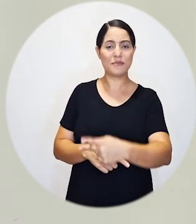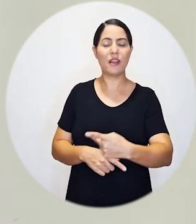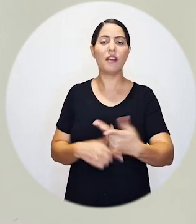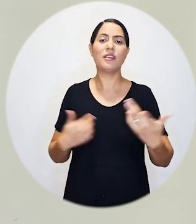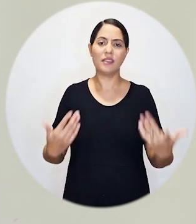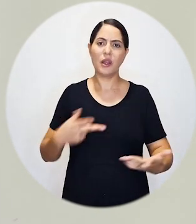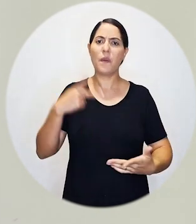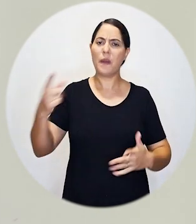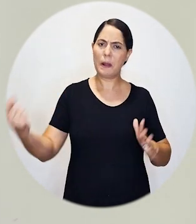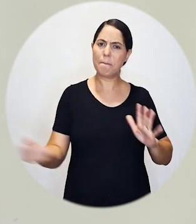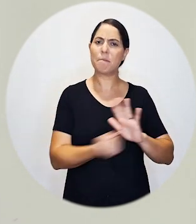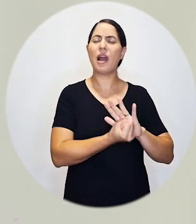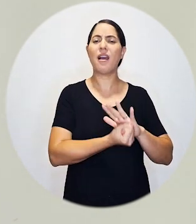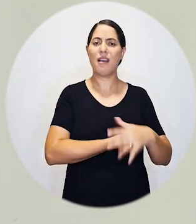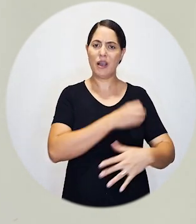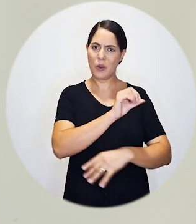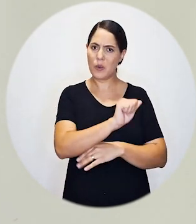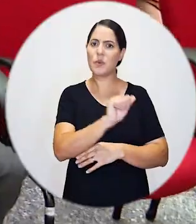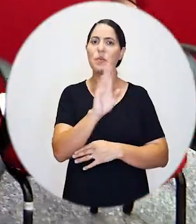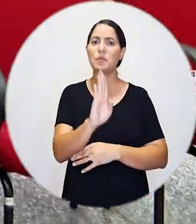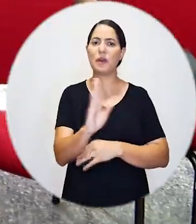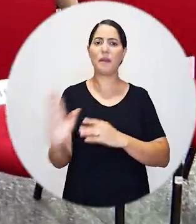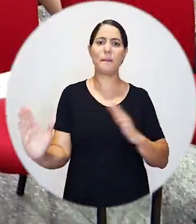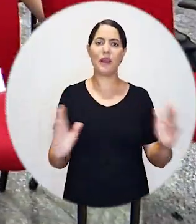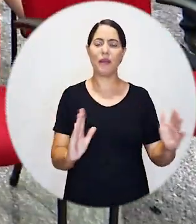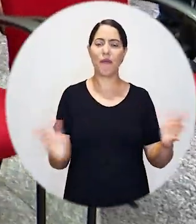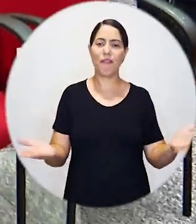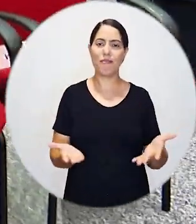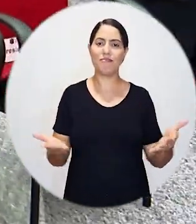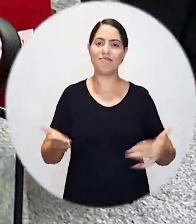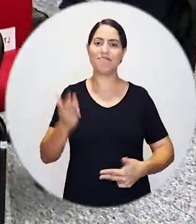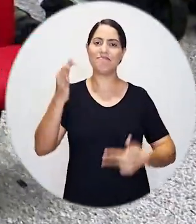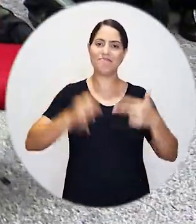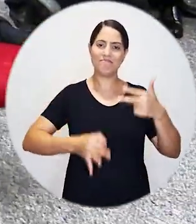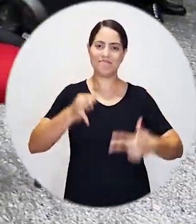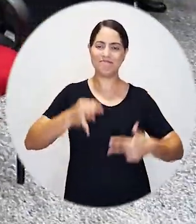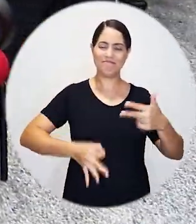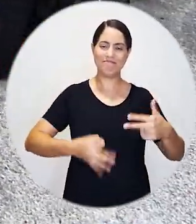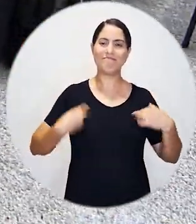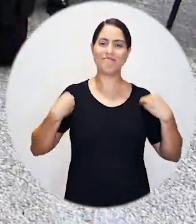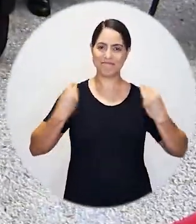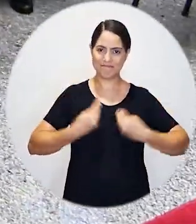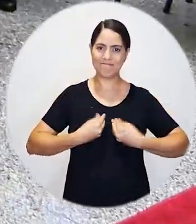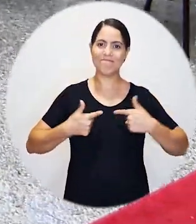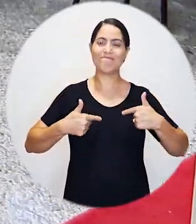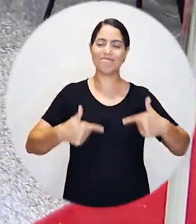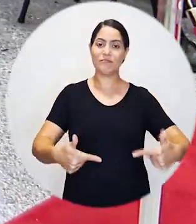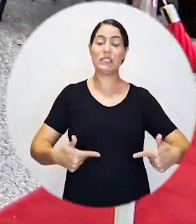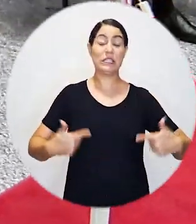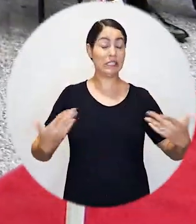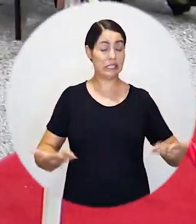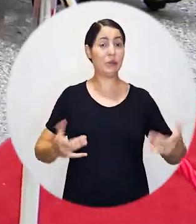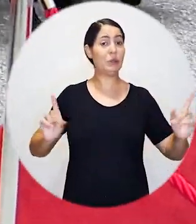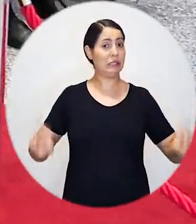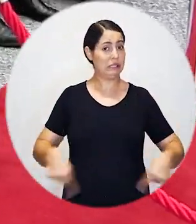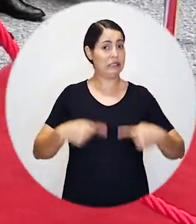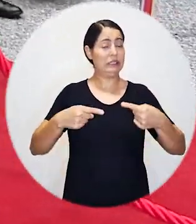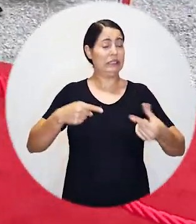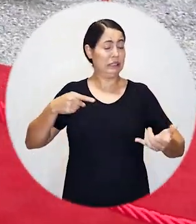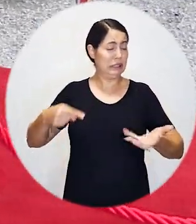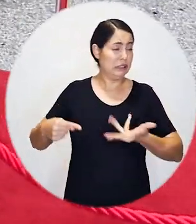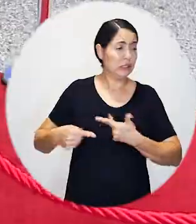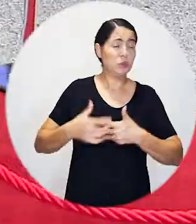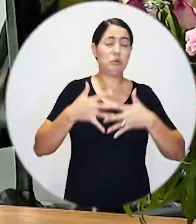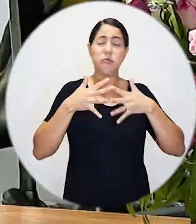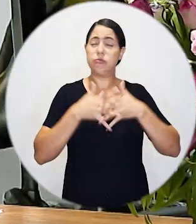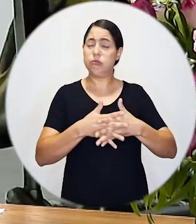e à justiça na Ordem dos Advogados do Brasil, agora se reflete no exercício da magistratura. Em tempos de crescente complexidade dos